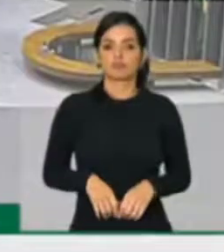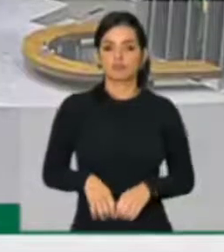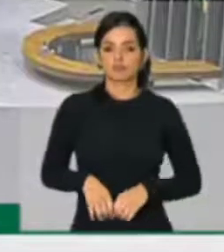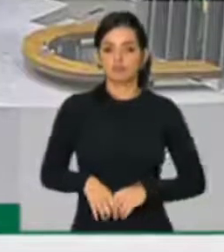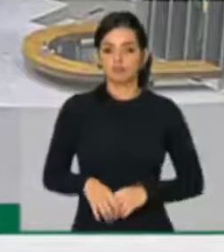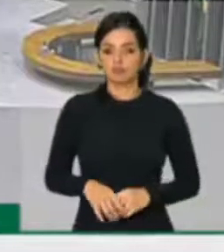Obrigado.